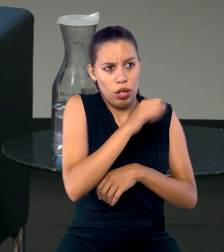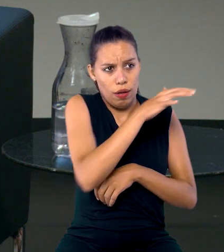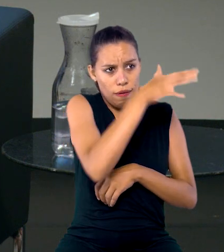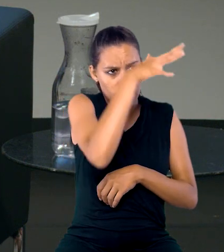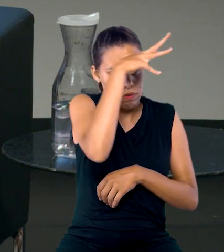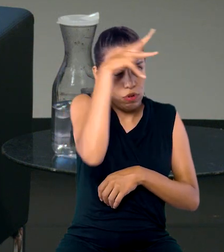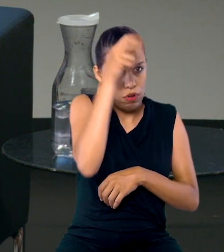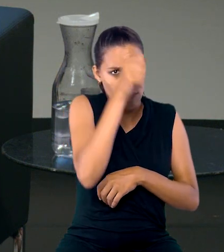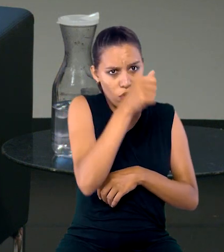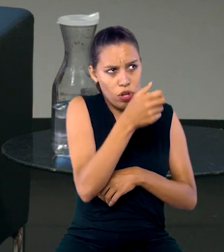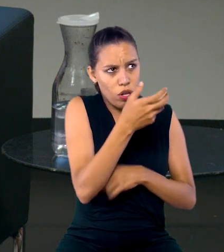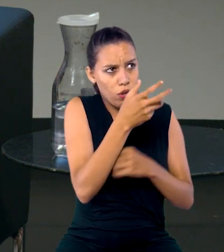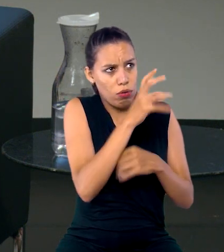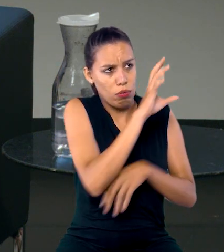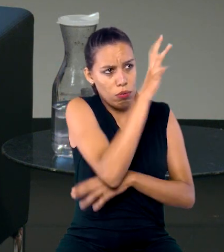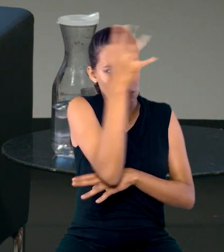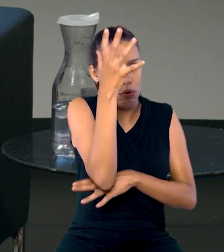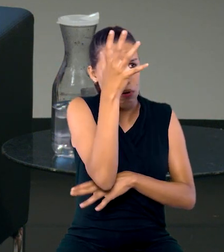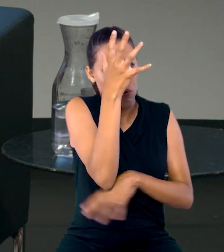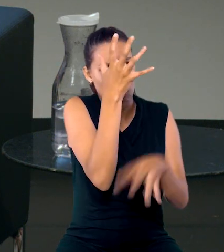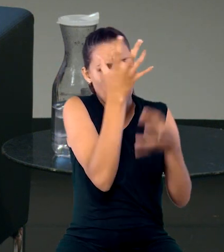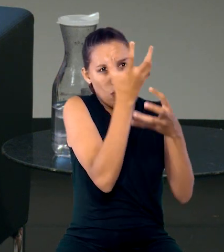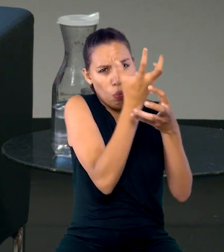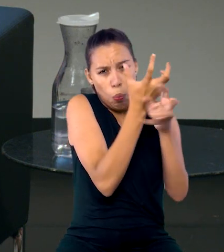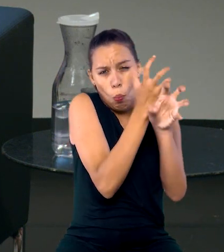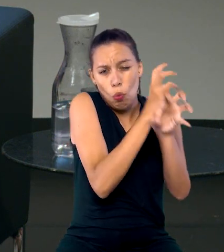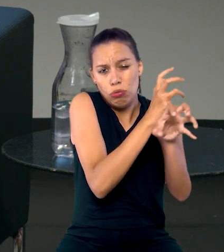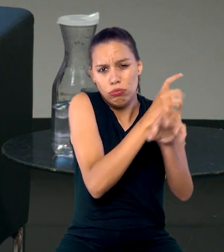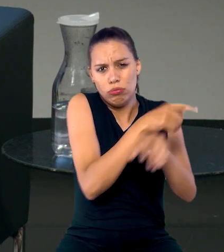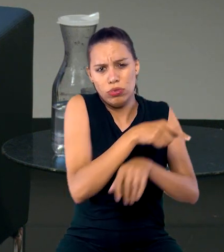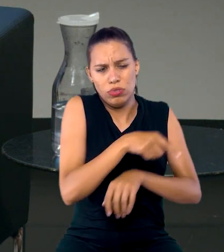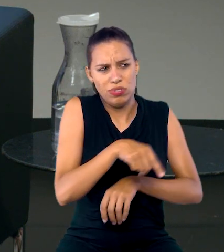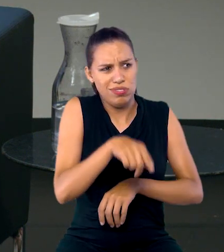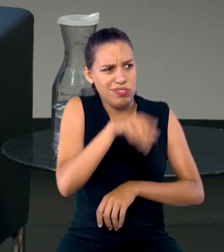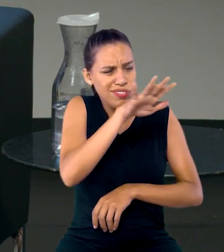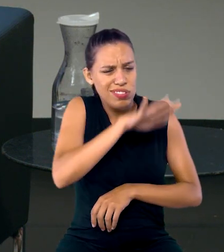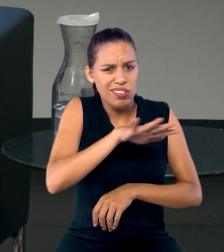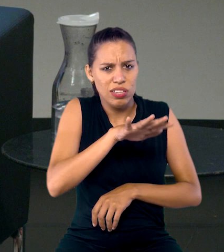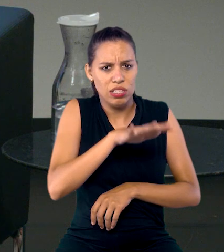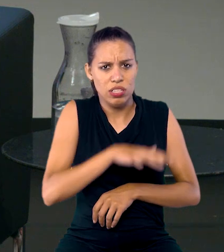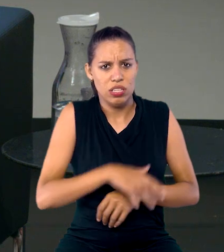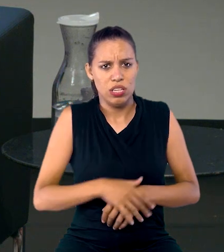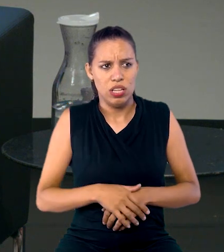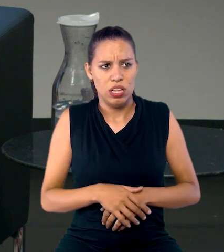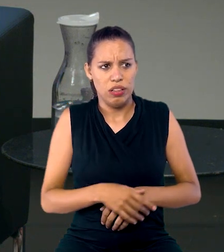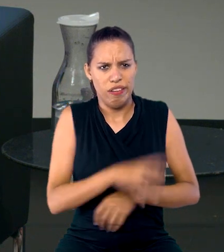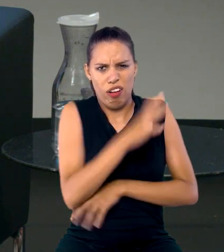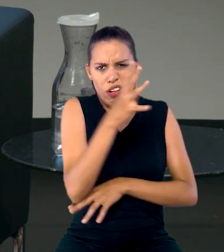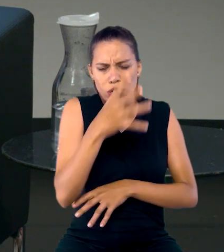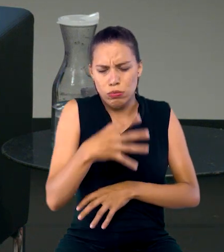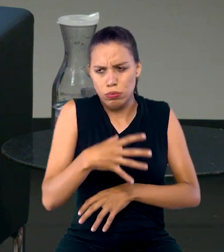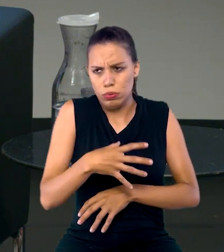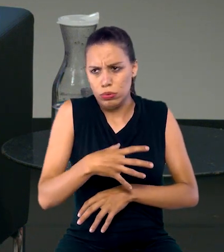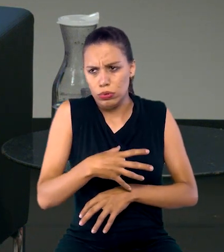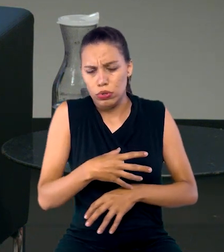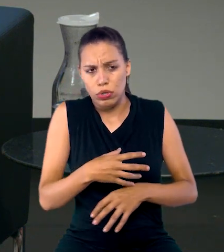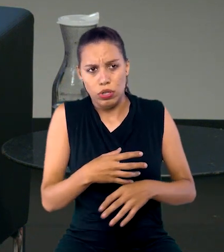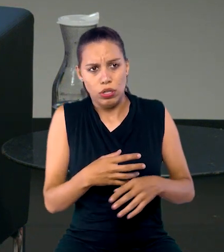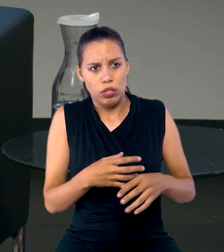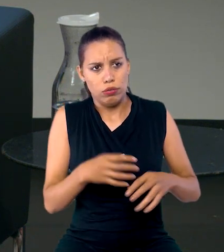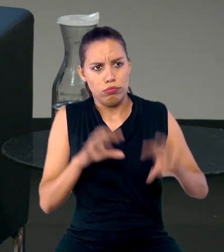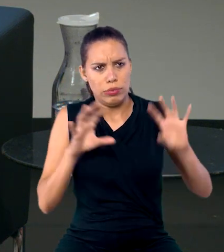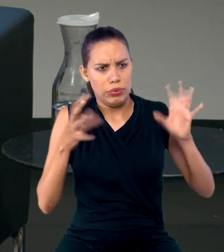Amazônia, a floresta está completamente estressada até hoje, né? Isso dá para falar muito sobre isso.